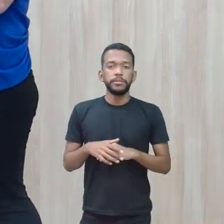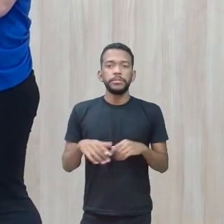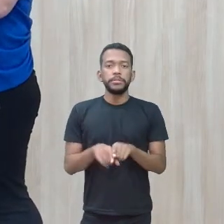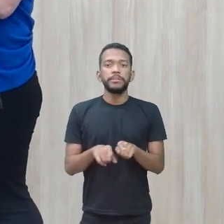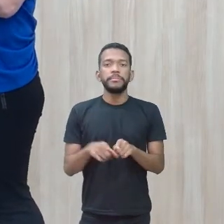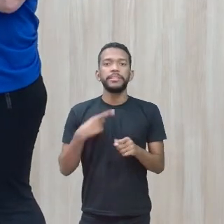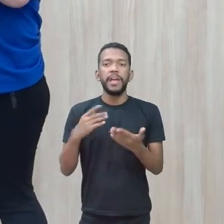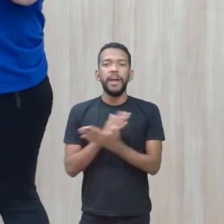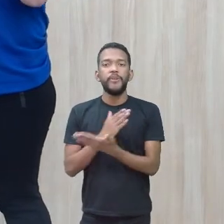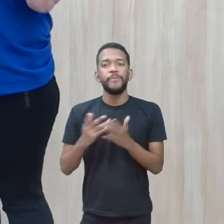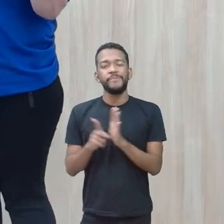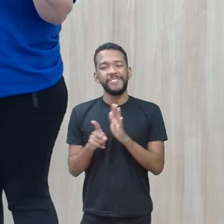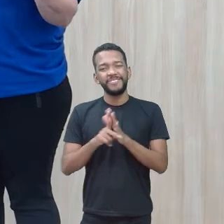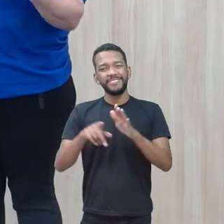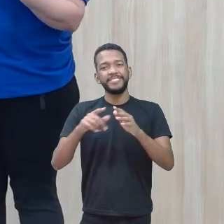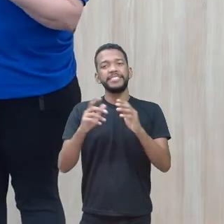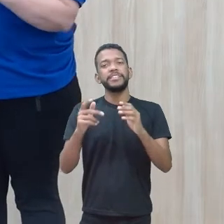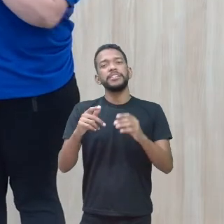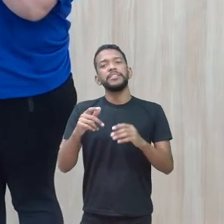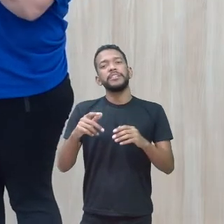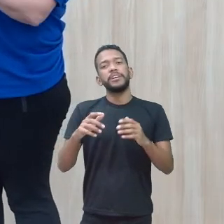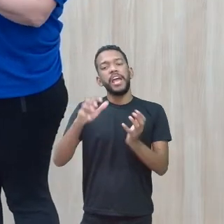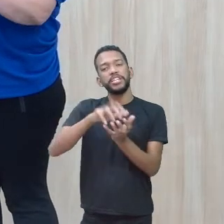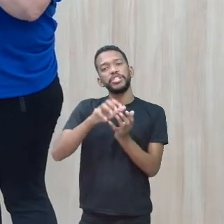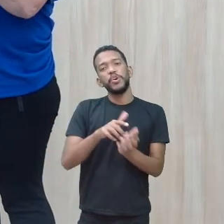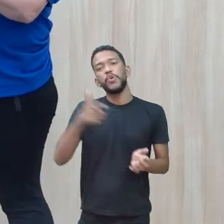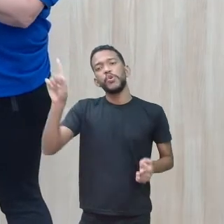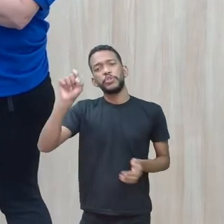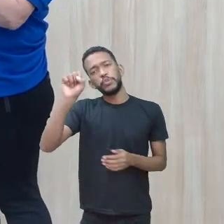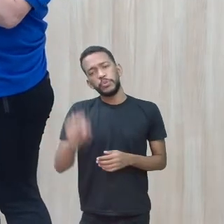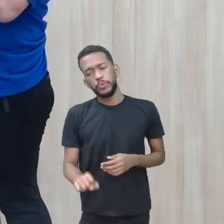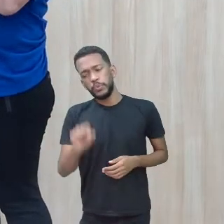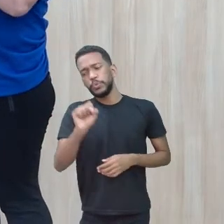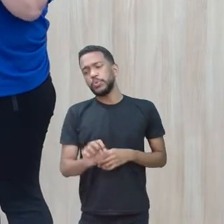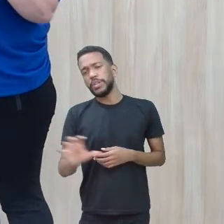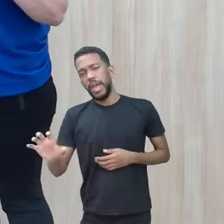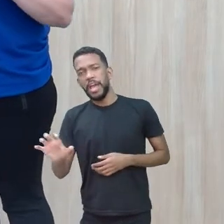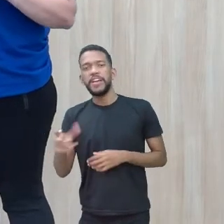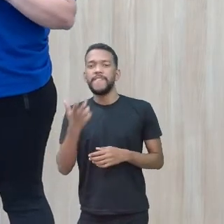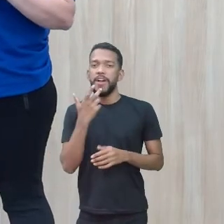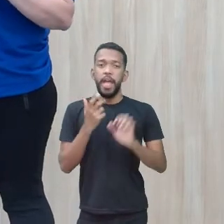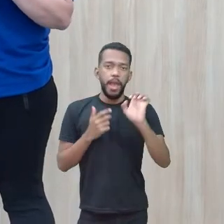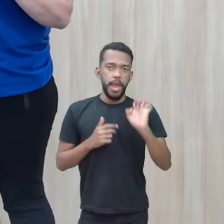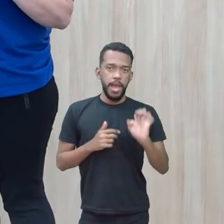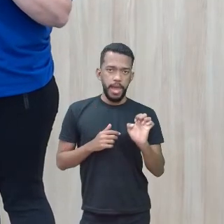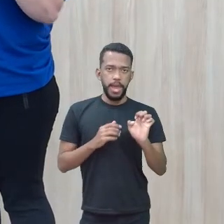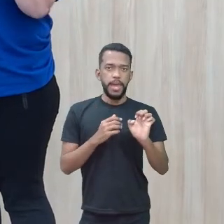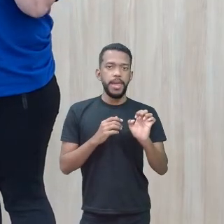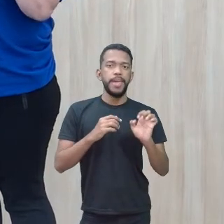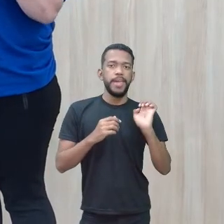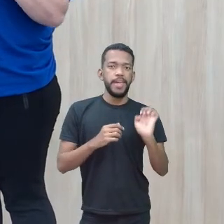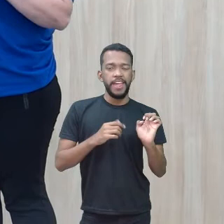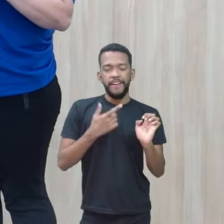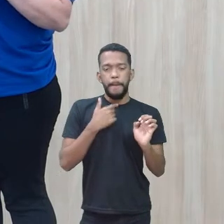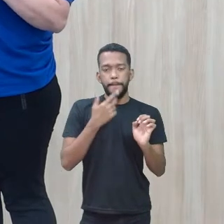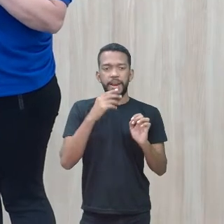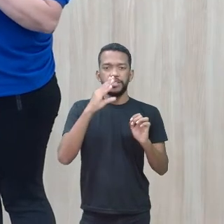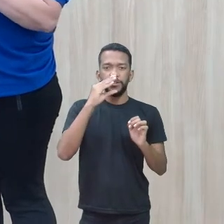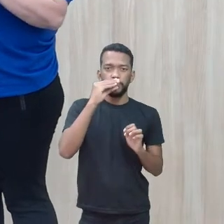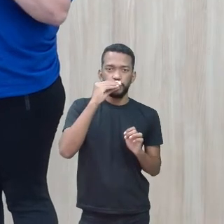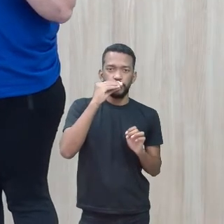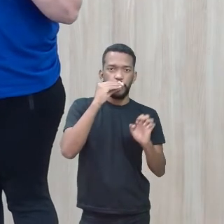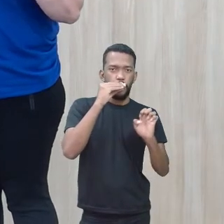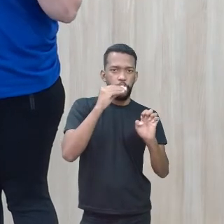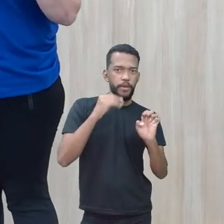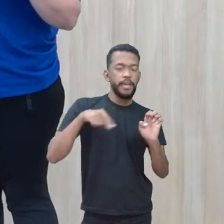rede municipal, que veio de outra região, como o sul, sudeste, se fala e, não é? Um som mais fechado, o nosso